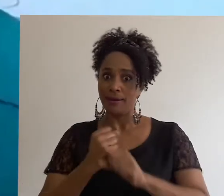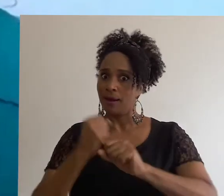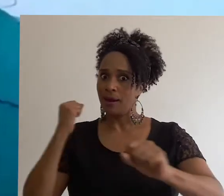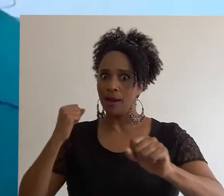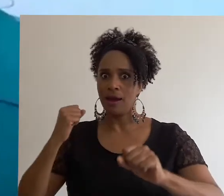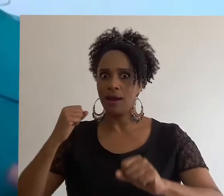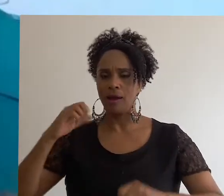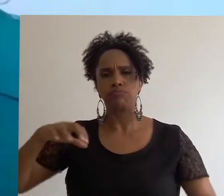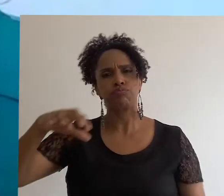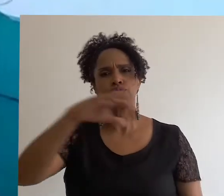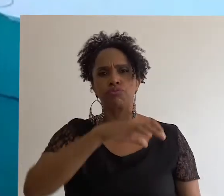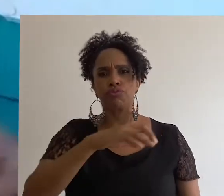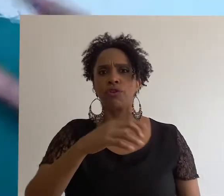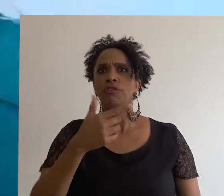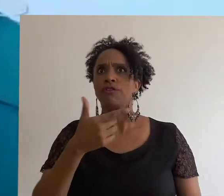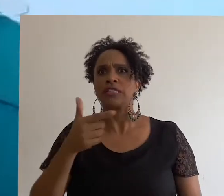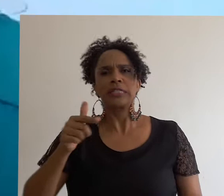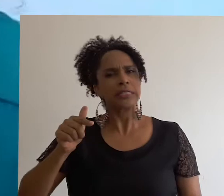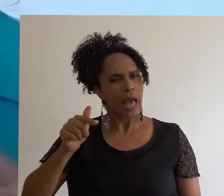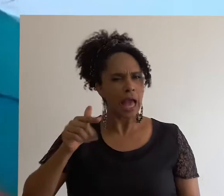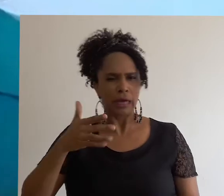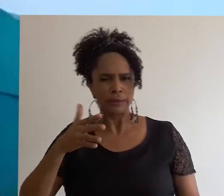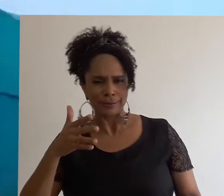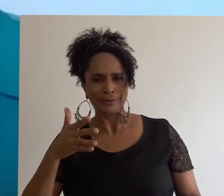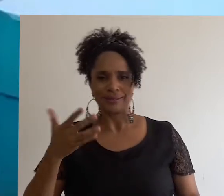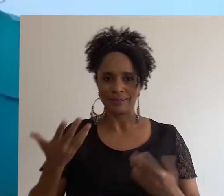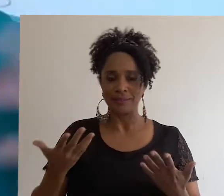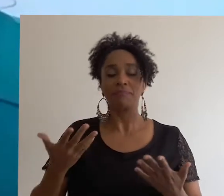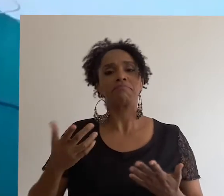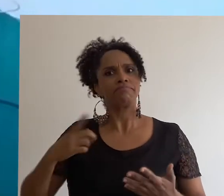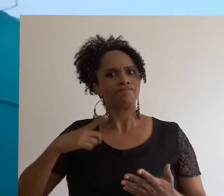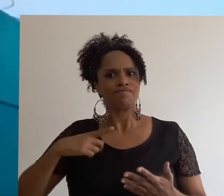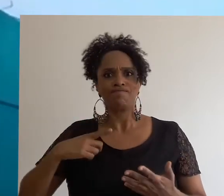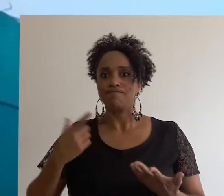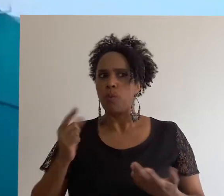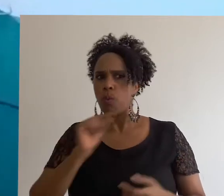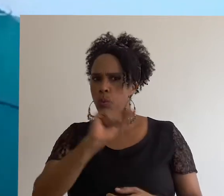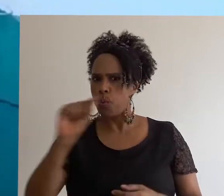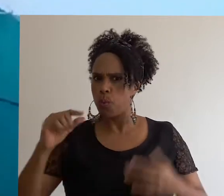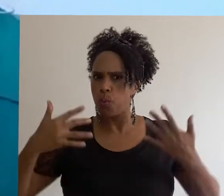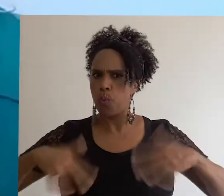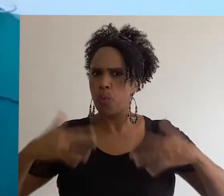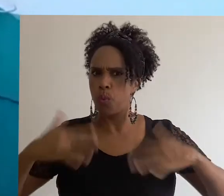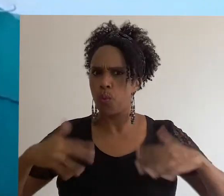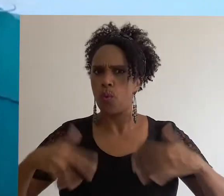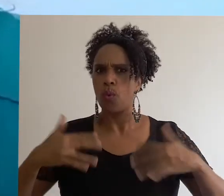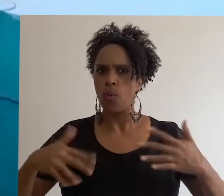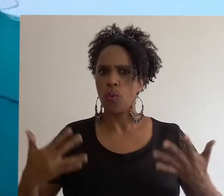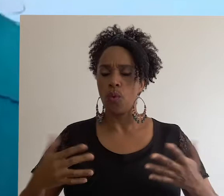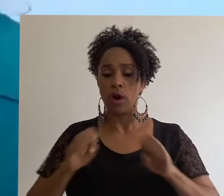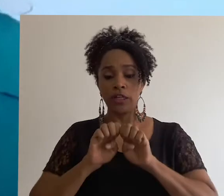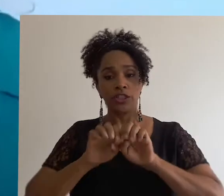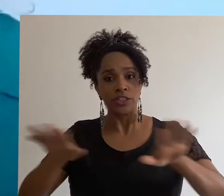me corrijam, por favor. Então, o IFBA tem uma capilaridade muito grande, né? Tem uma abrangência geográfica muito grande.